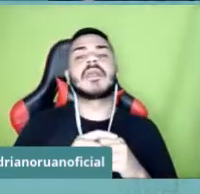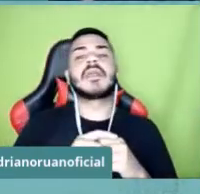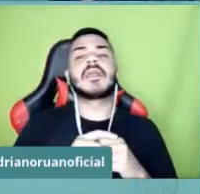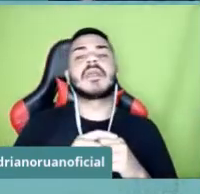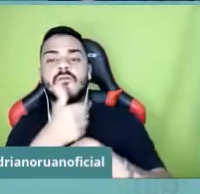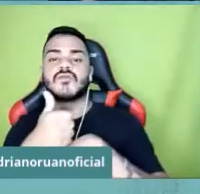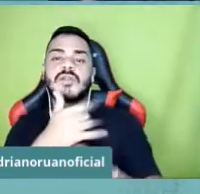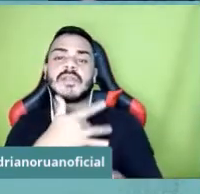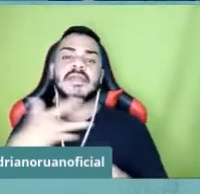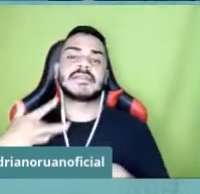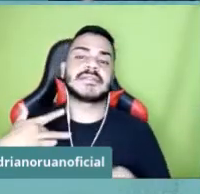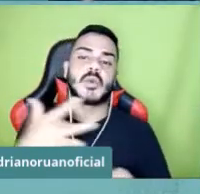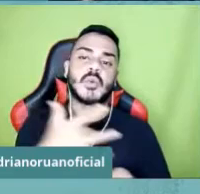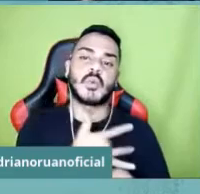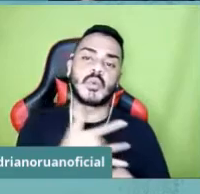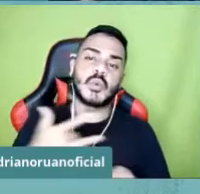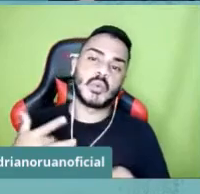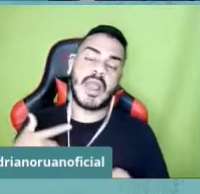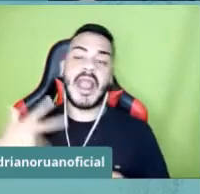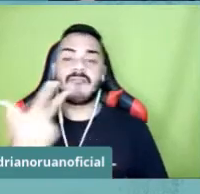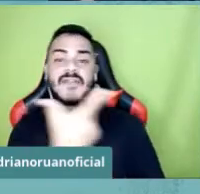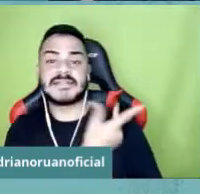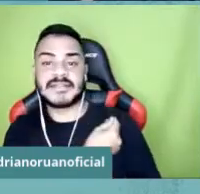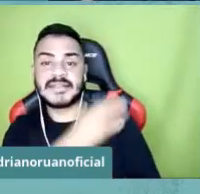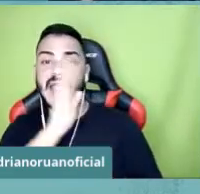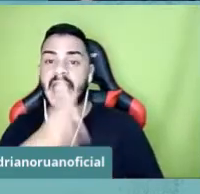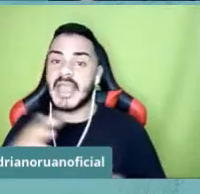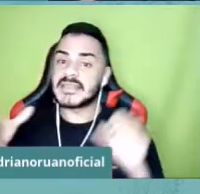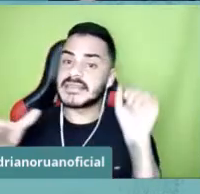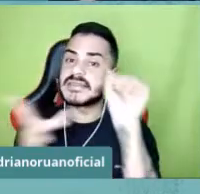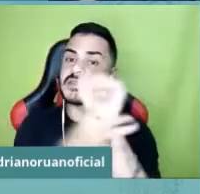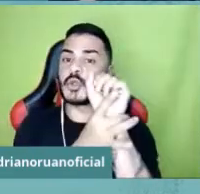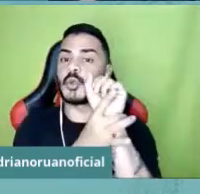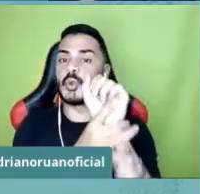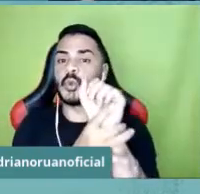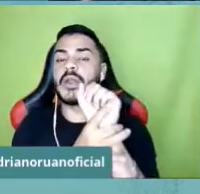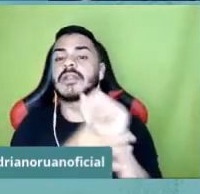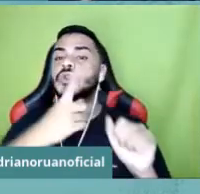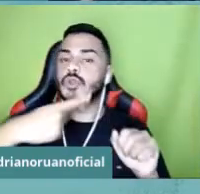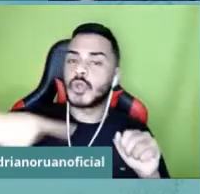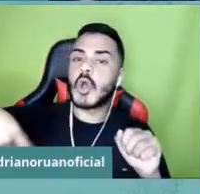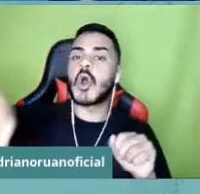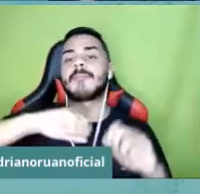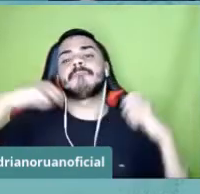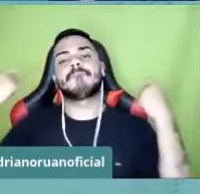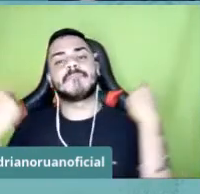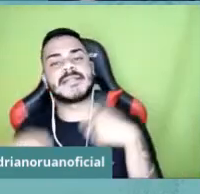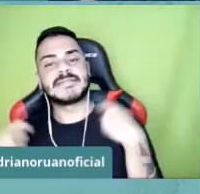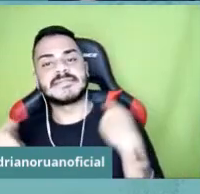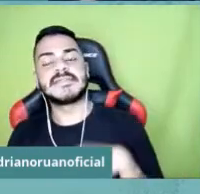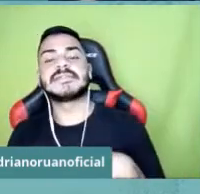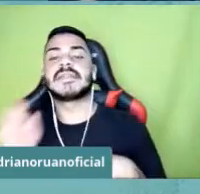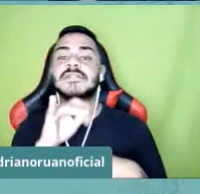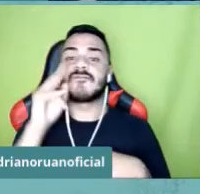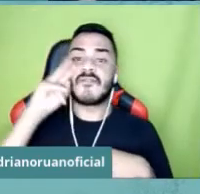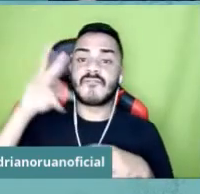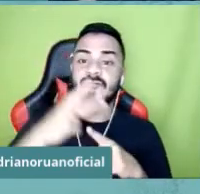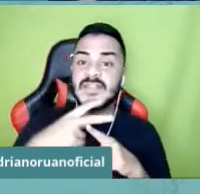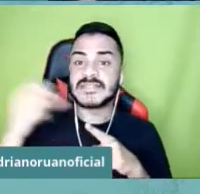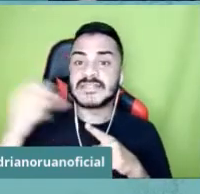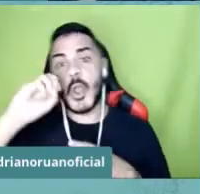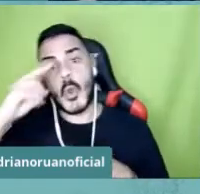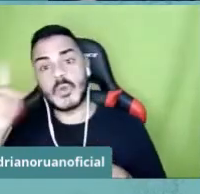as vacinas funcionam, elas são seguras, e a gente precisa, se a gente vai vencer ou não essa batalha